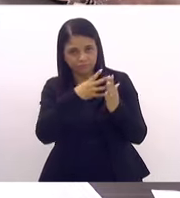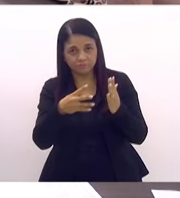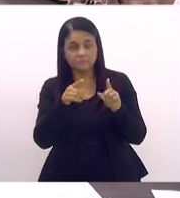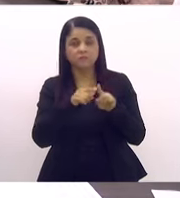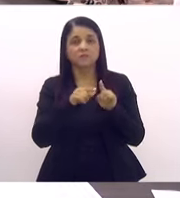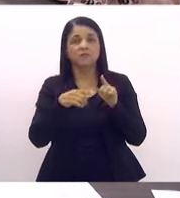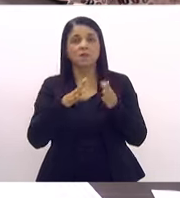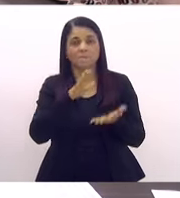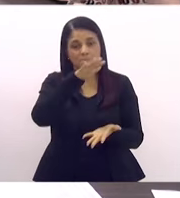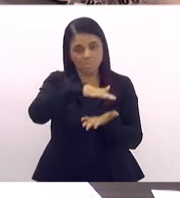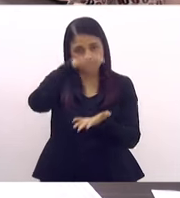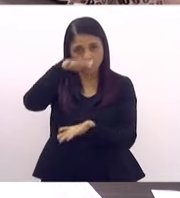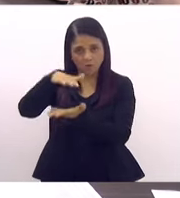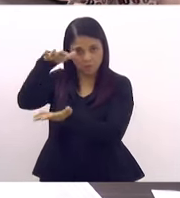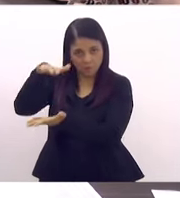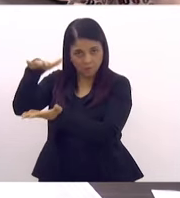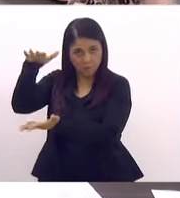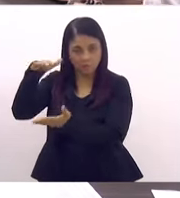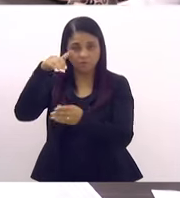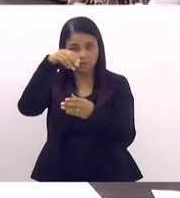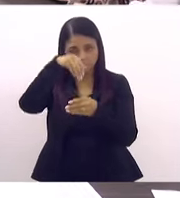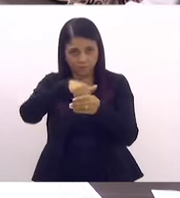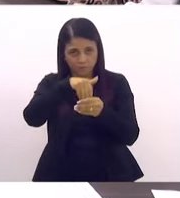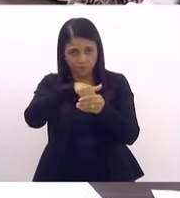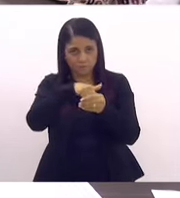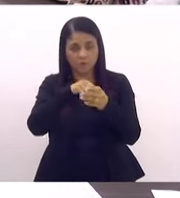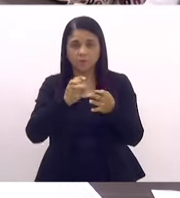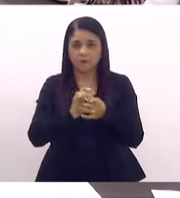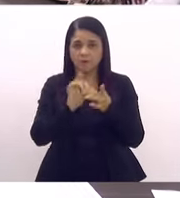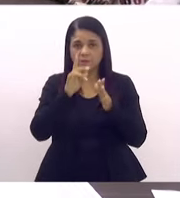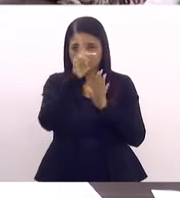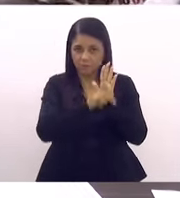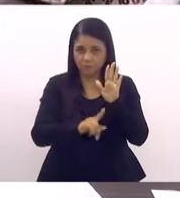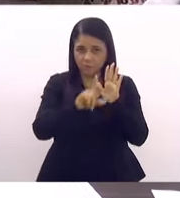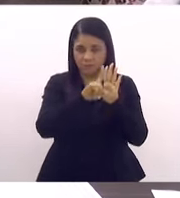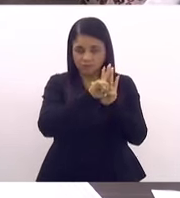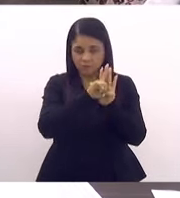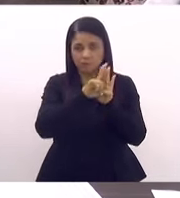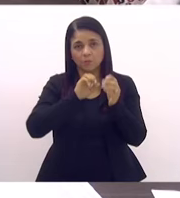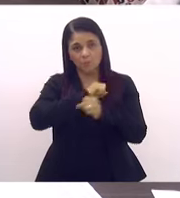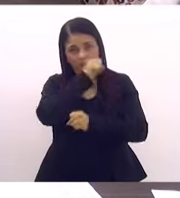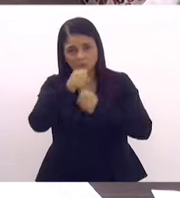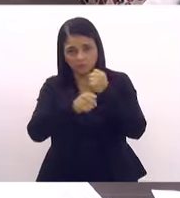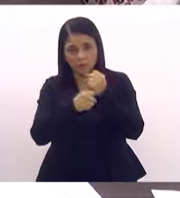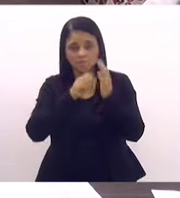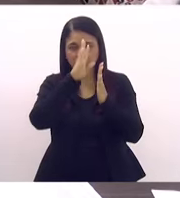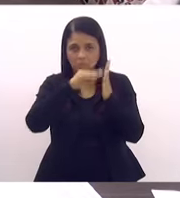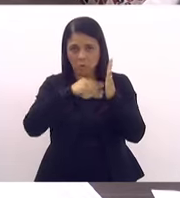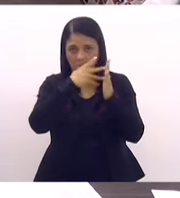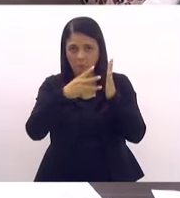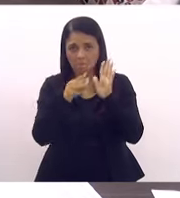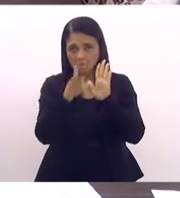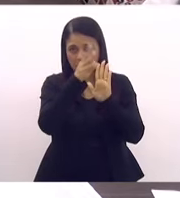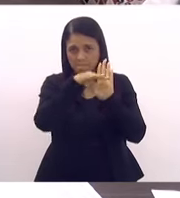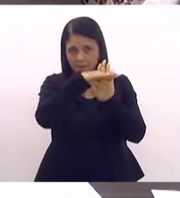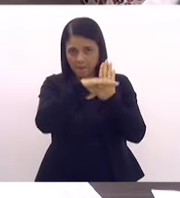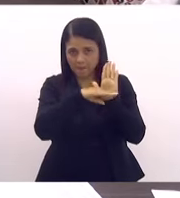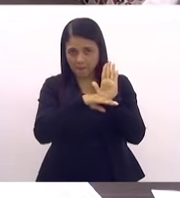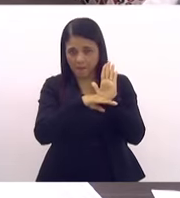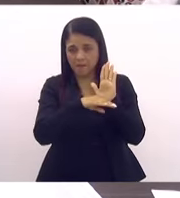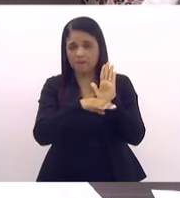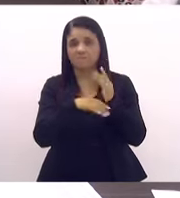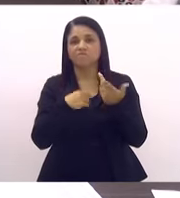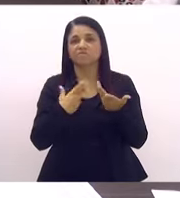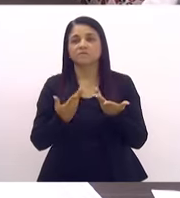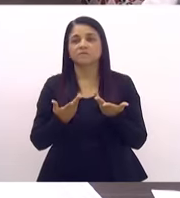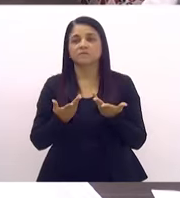em bloco a votação para poder liberar também o projeto para o ano que vem poder ser incluído em pauta. Depois vou passar aos